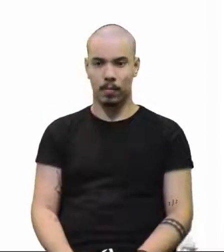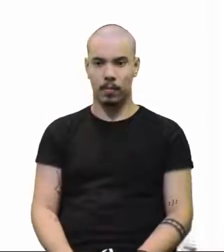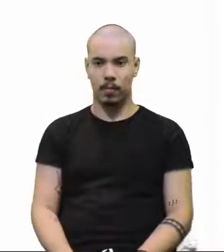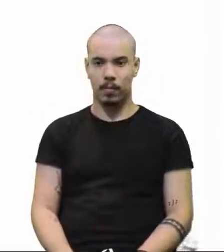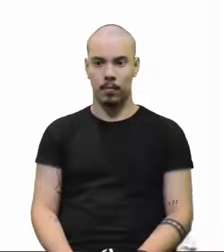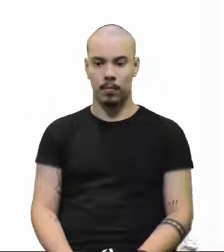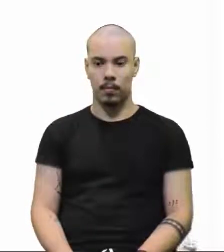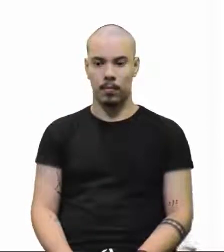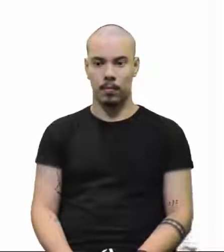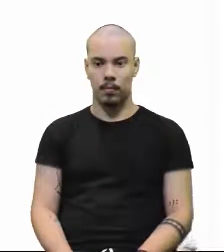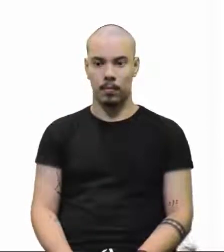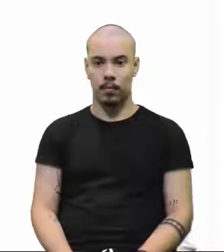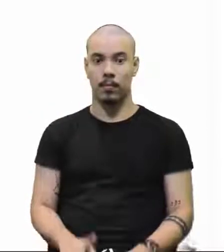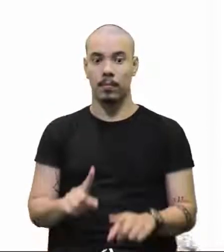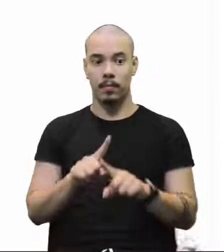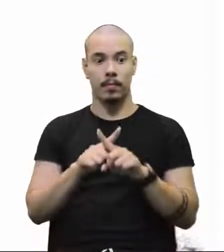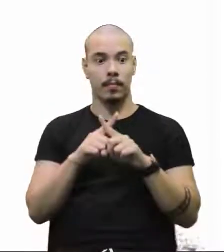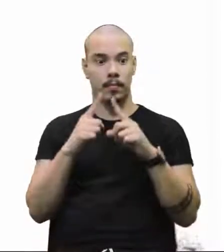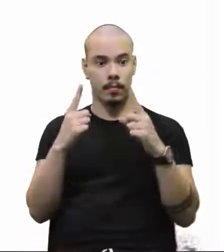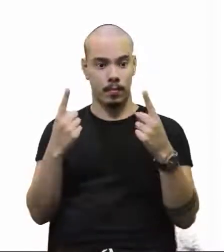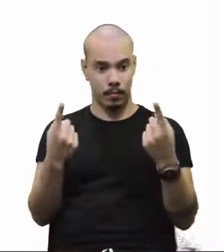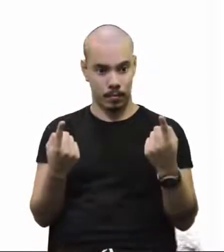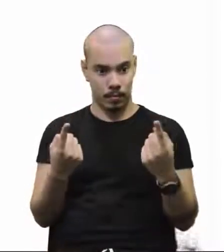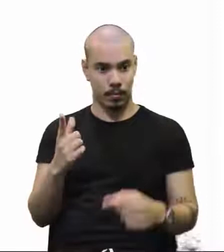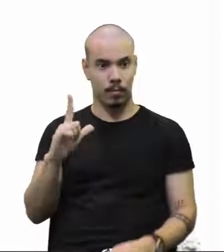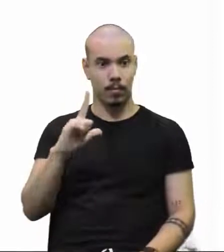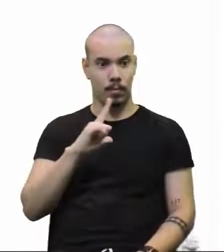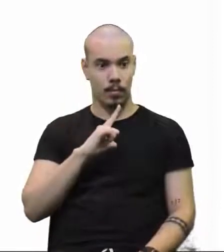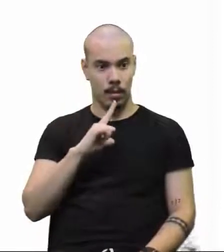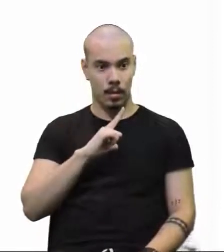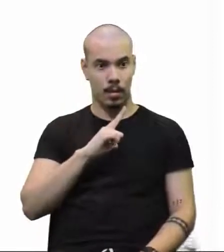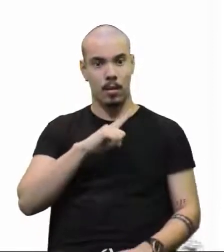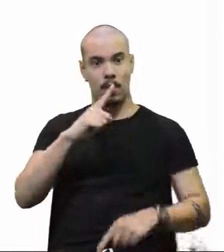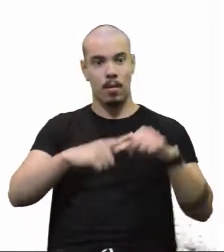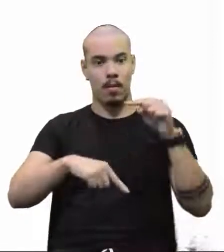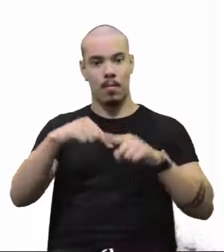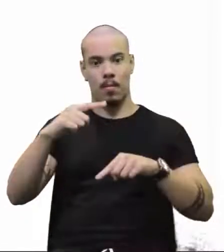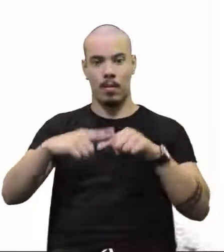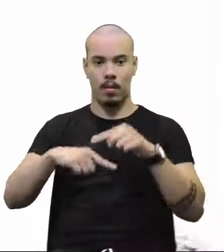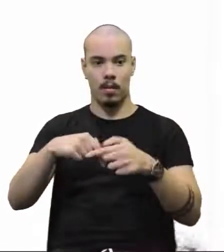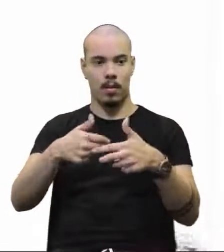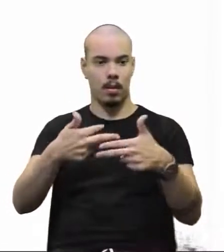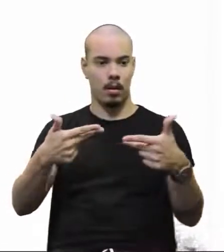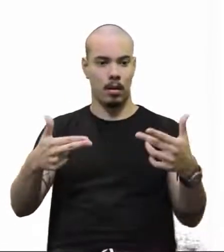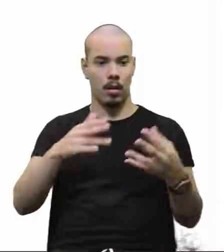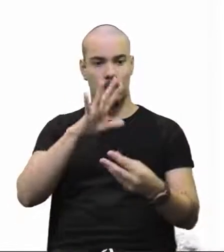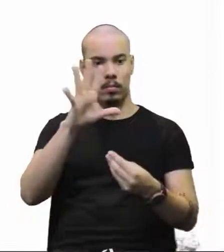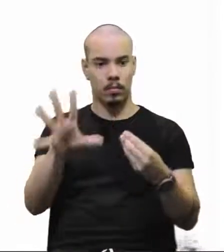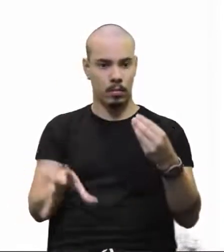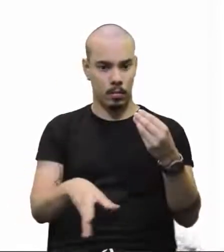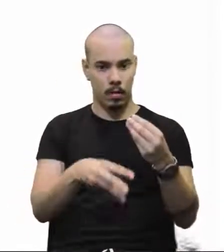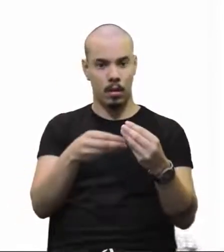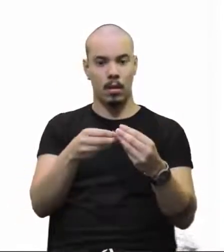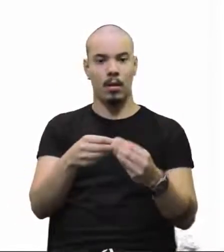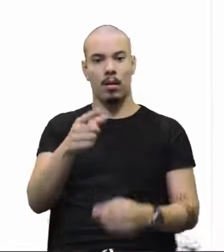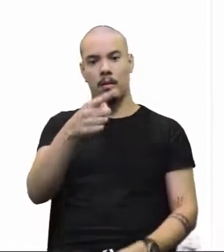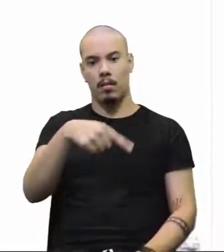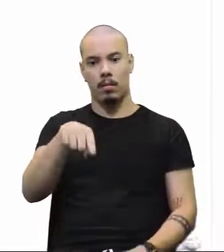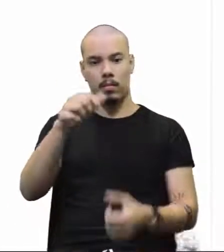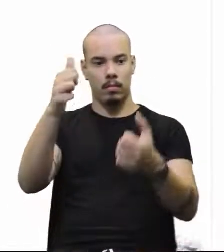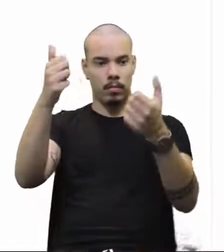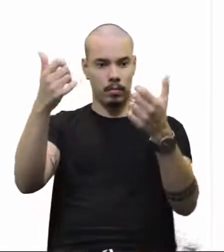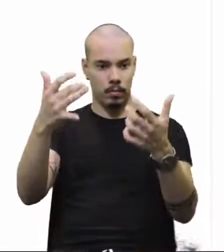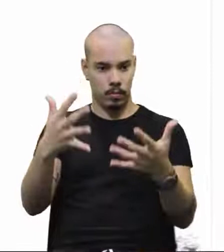tranquilo. Muito bem. Mas temos aí... Um material complementar, justamente o que eu falei do Manual do Mundo